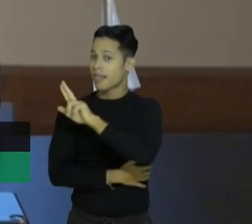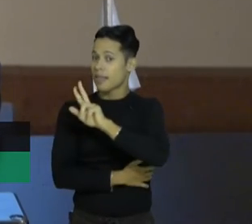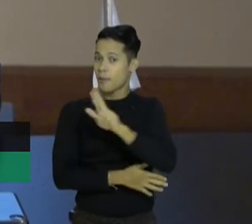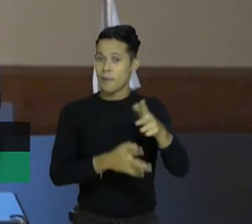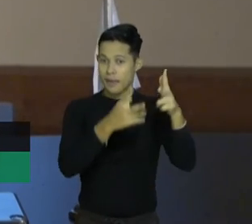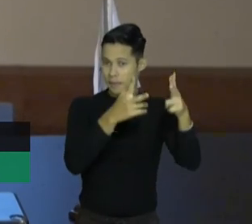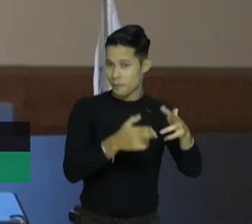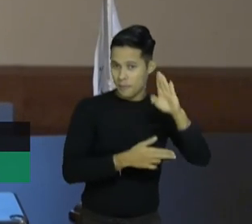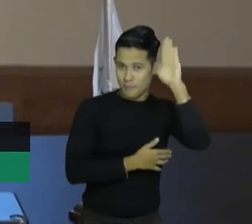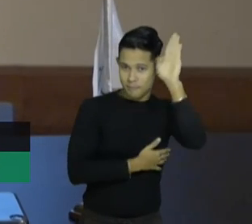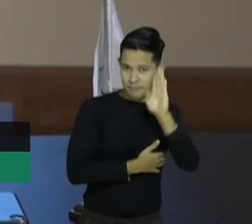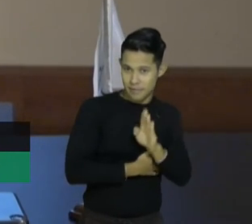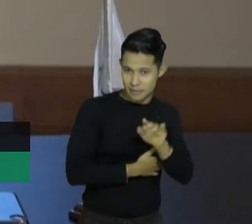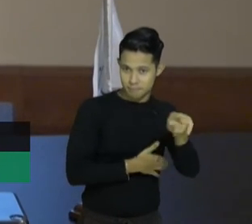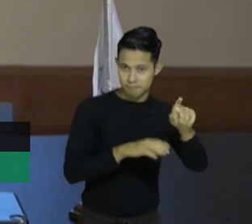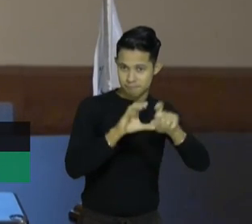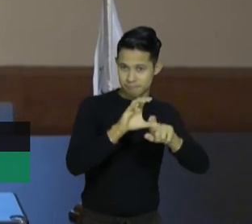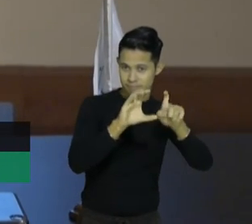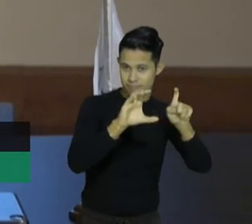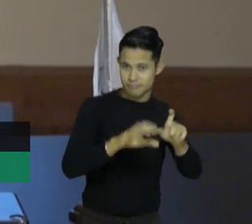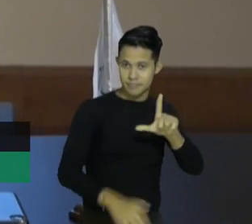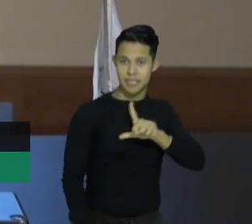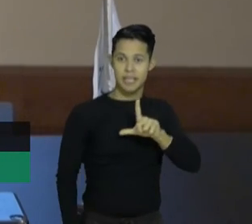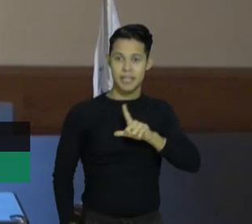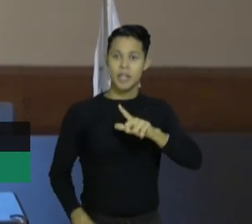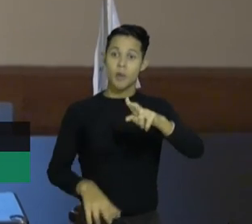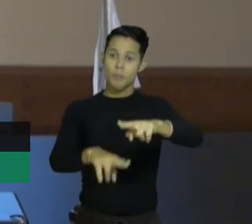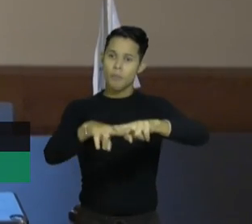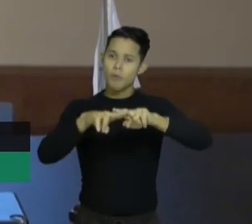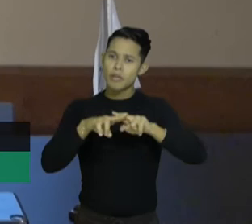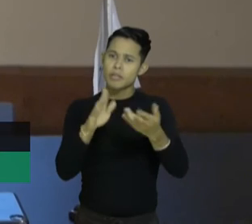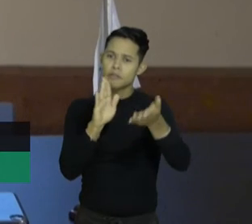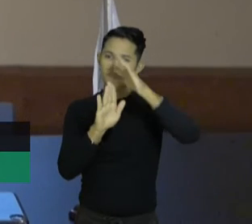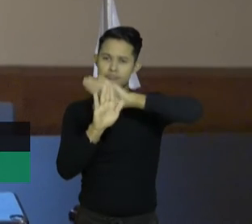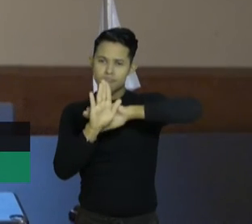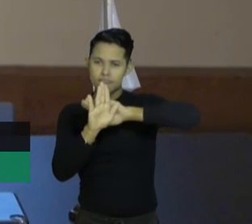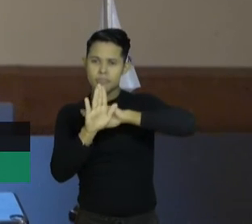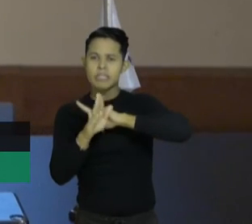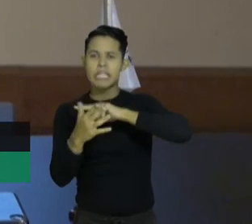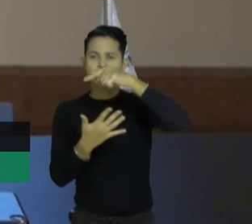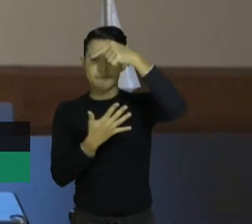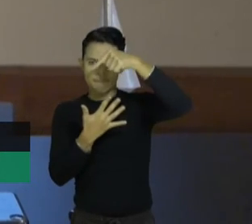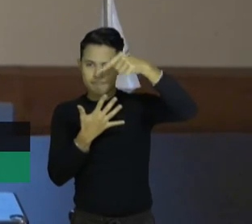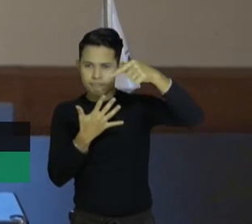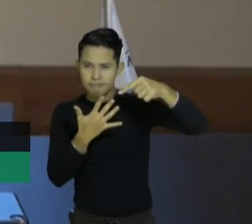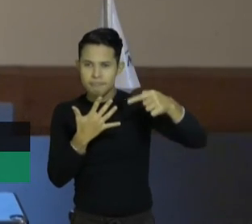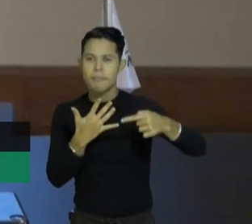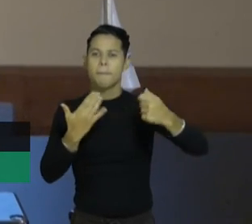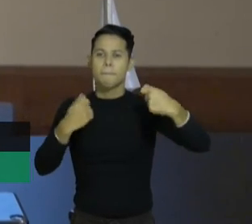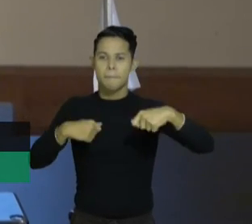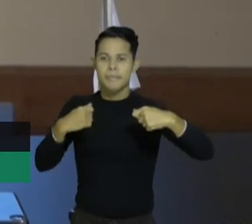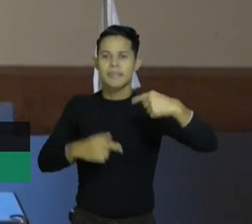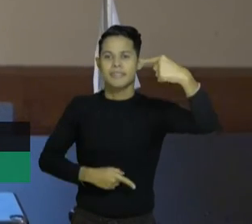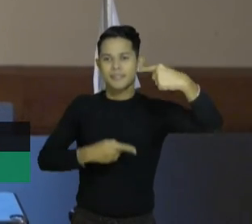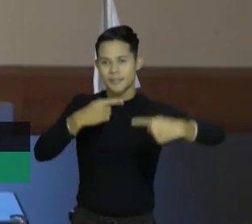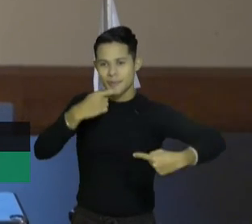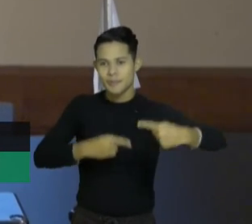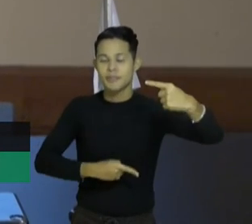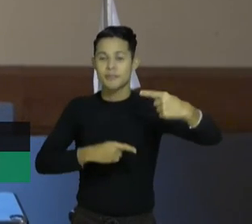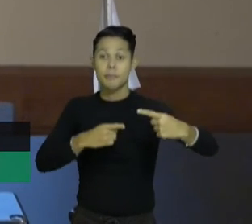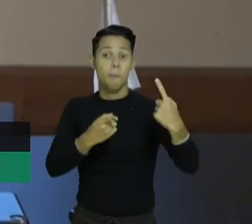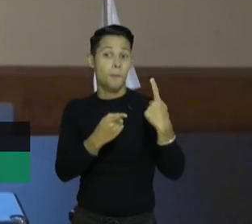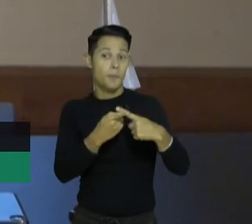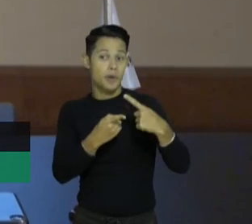existe muitas que precisam ser devidamente discutidas porque na verdade esses acordos são